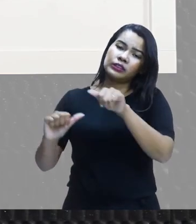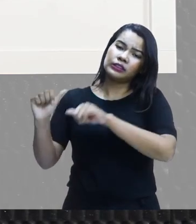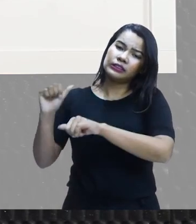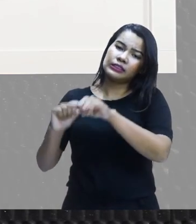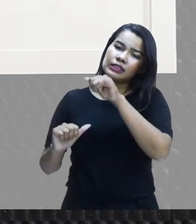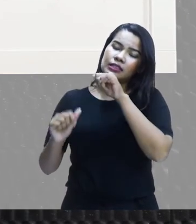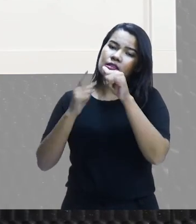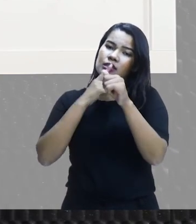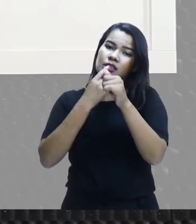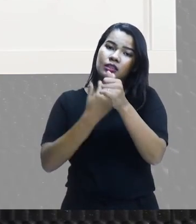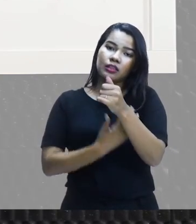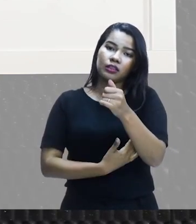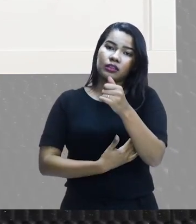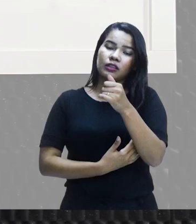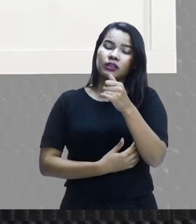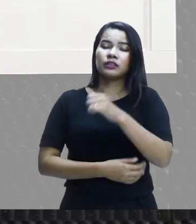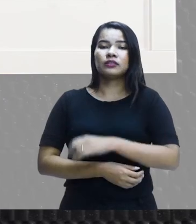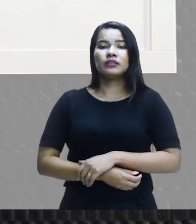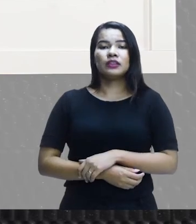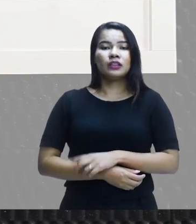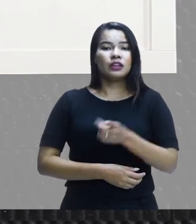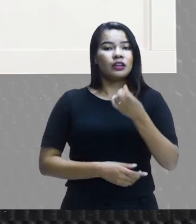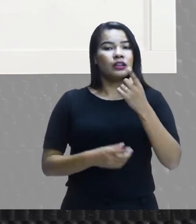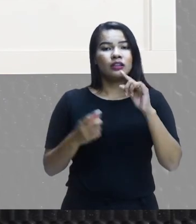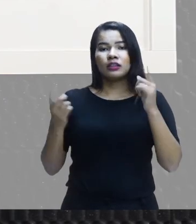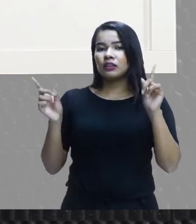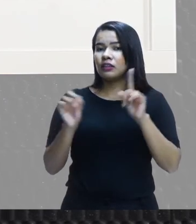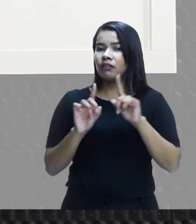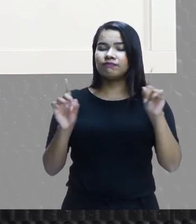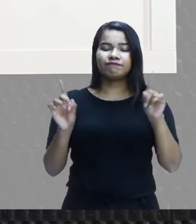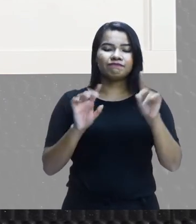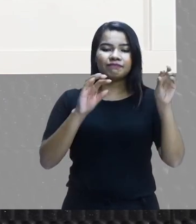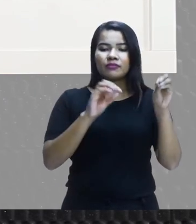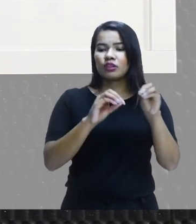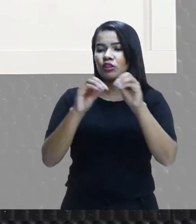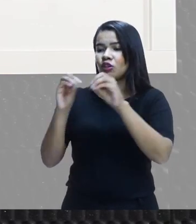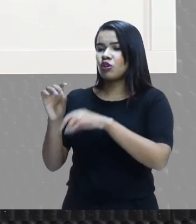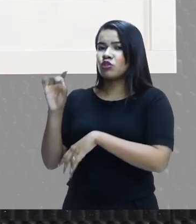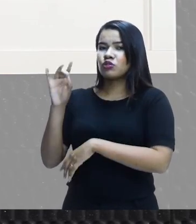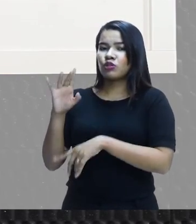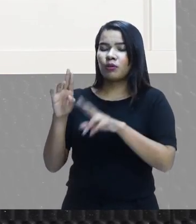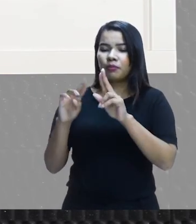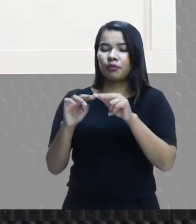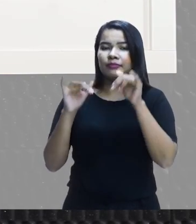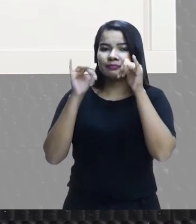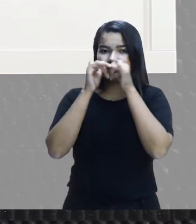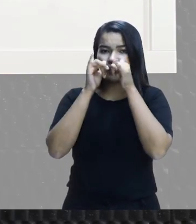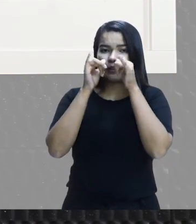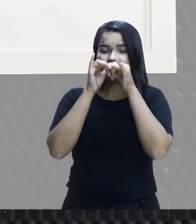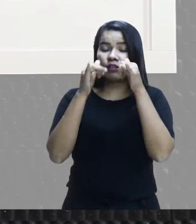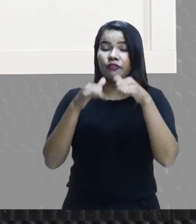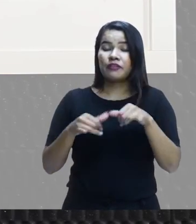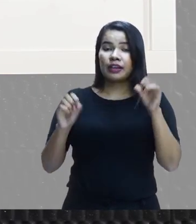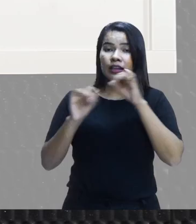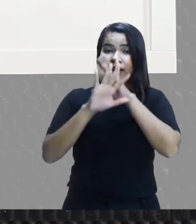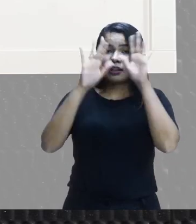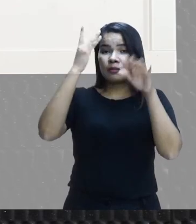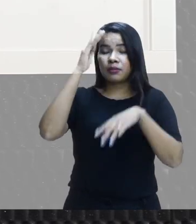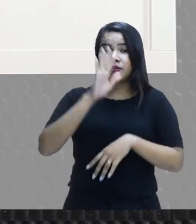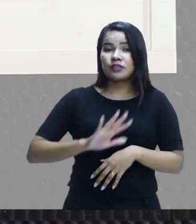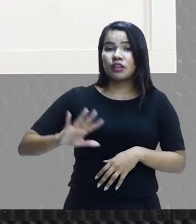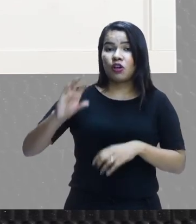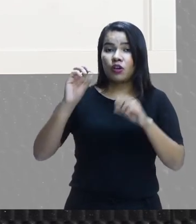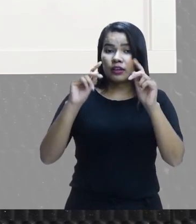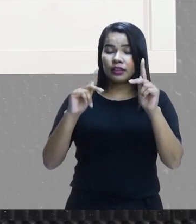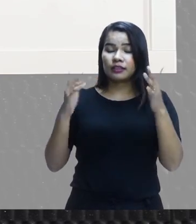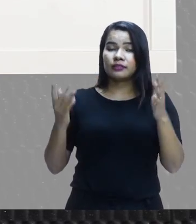de sangue. Não se pega doença de Chagas apenas pela picada do barbeiro. Que fique bem claro para vocês,